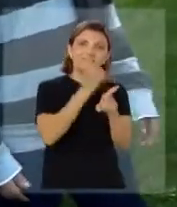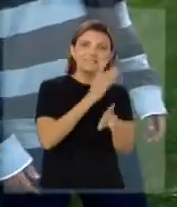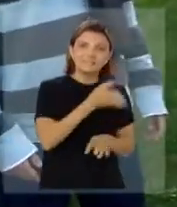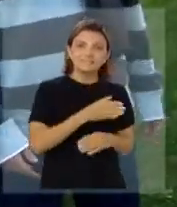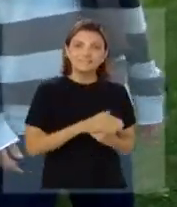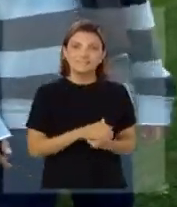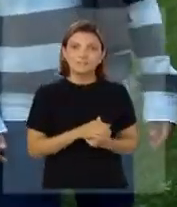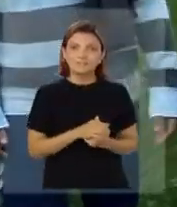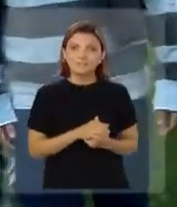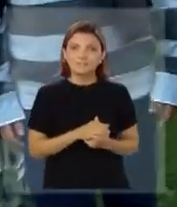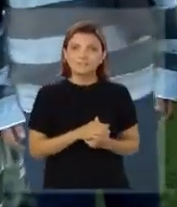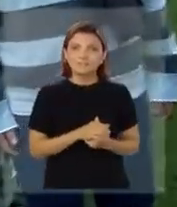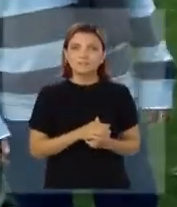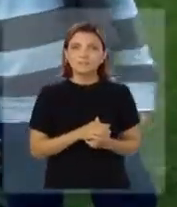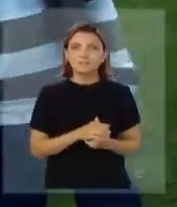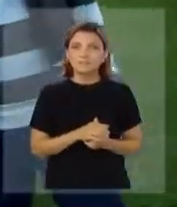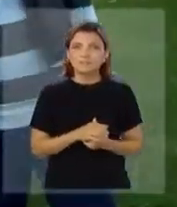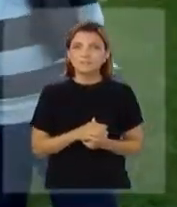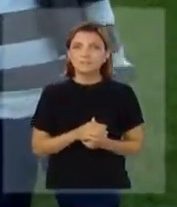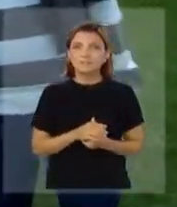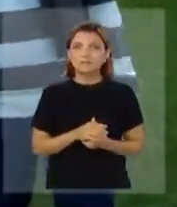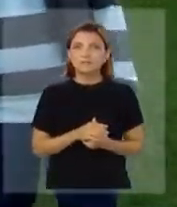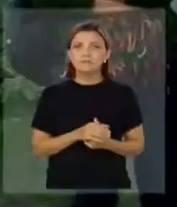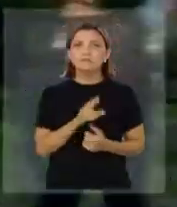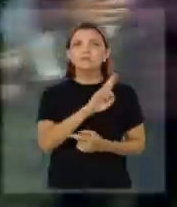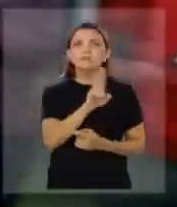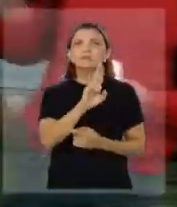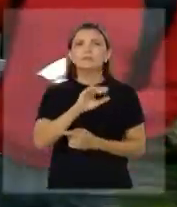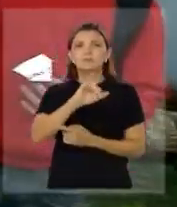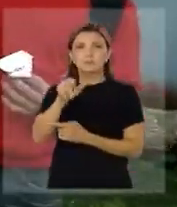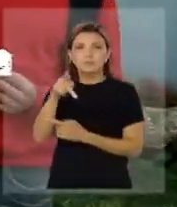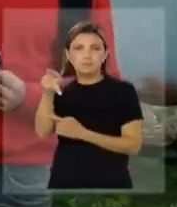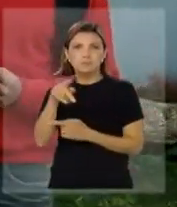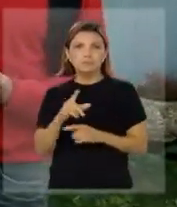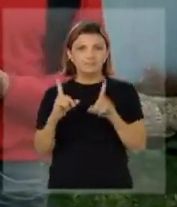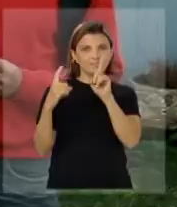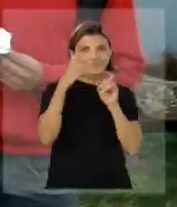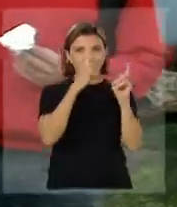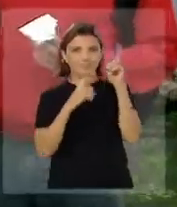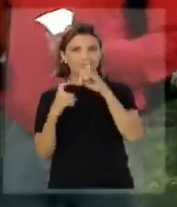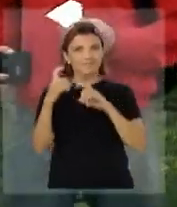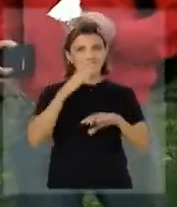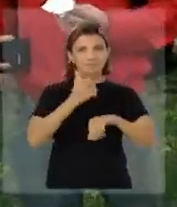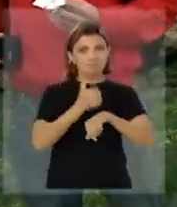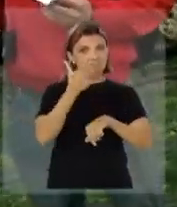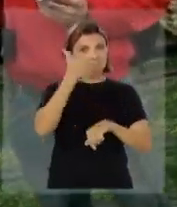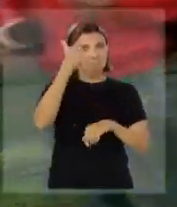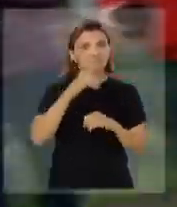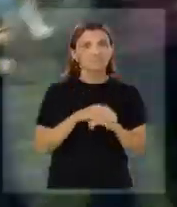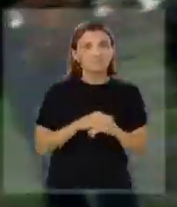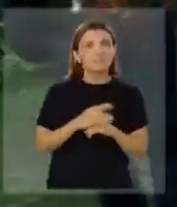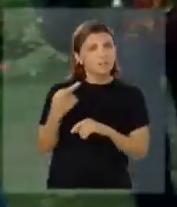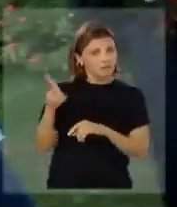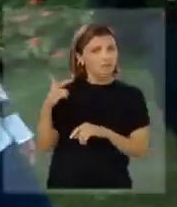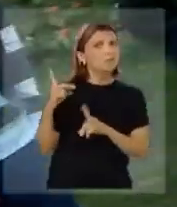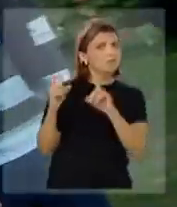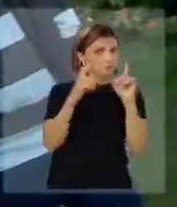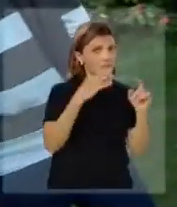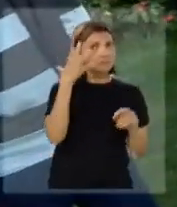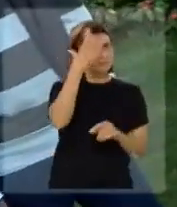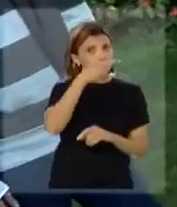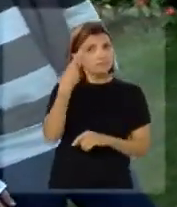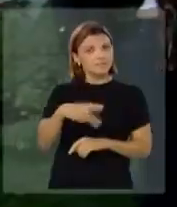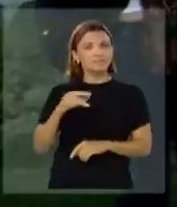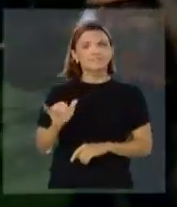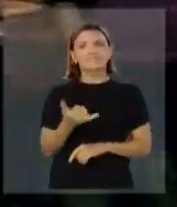internet. Bom, super dedução é o João Paulo. É, o JP, o fotógrafo oficial da turma. Olha, tu vai tirar belas